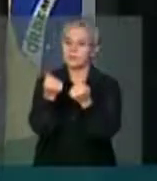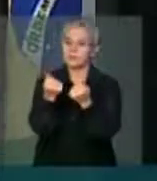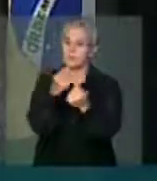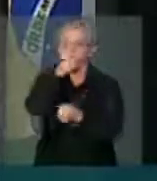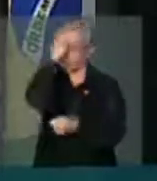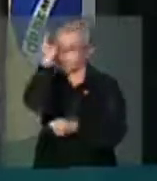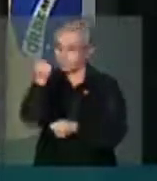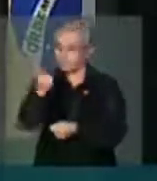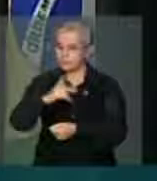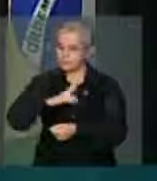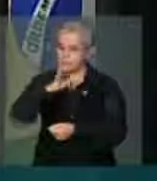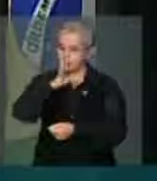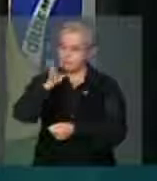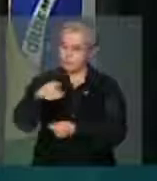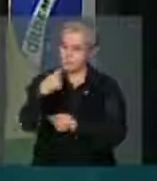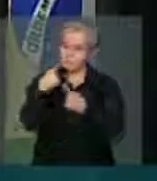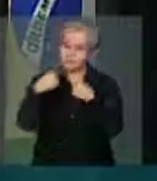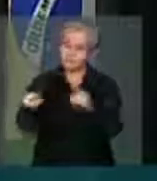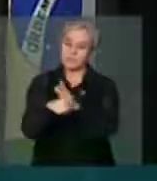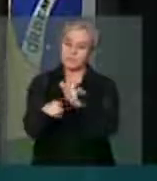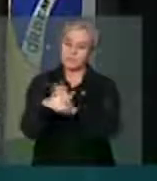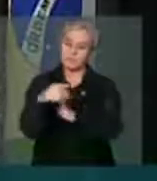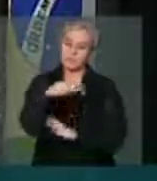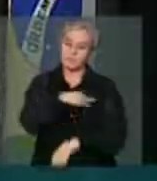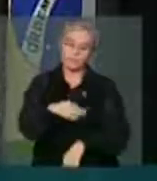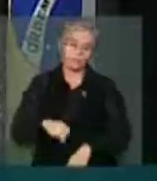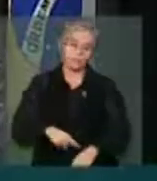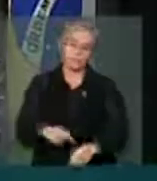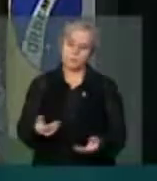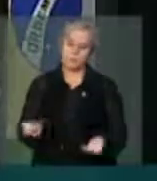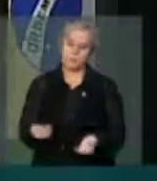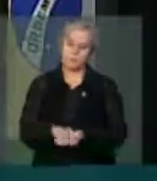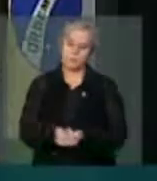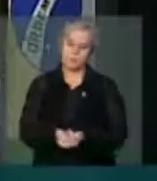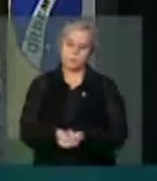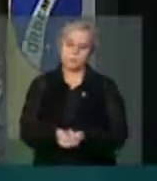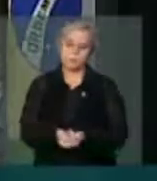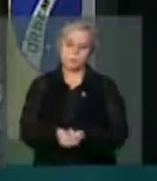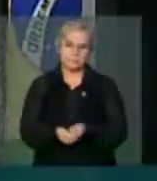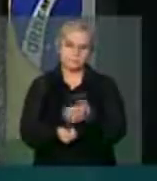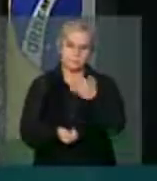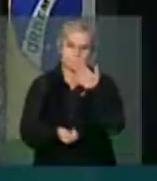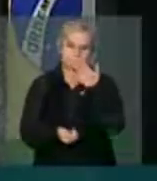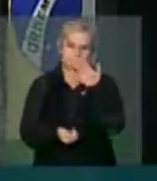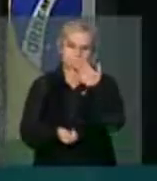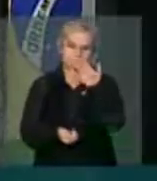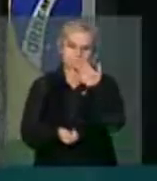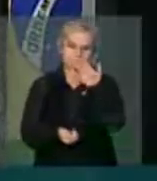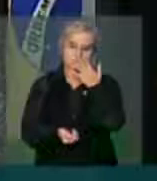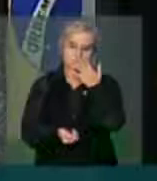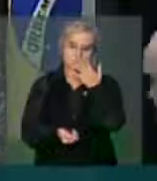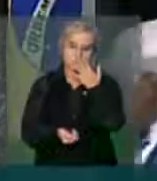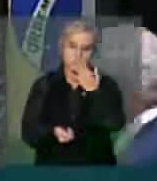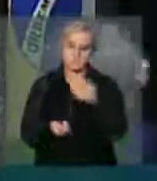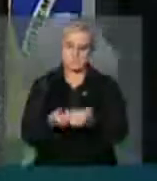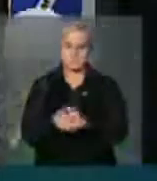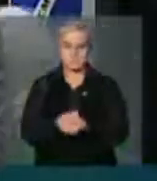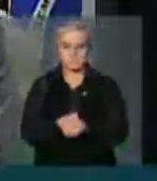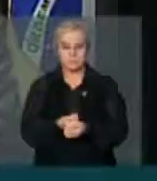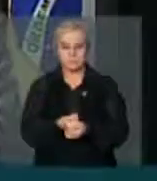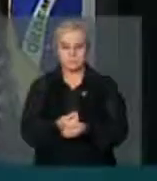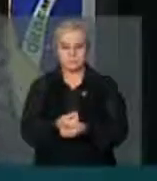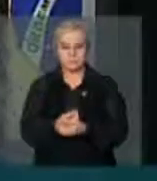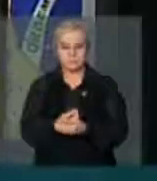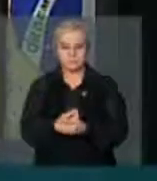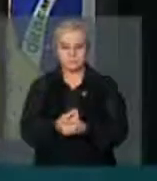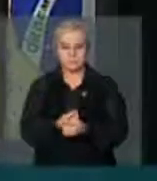pelo Ministério Público corrupção. Aliás, presidente, regimental ou não, abro até o microfone meu